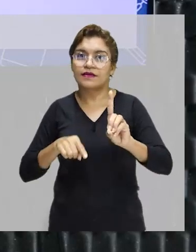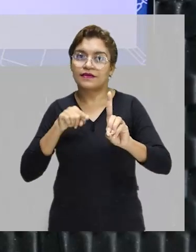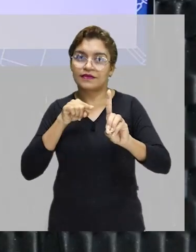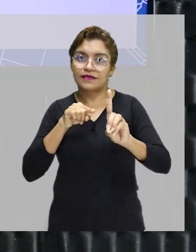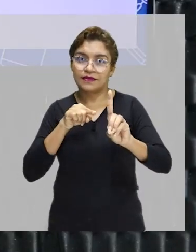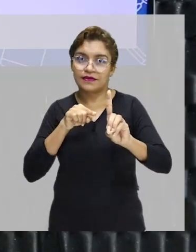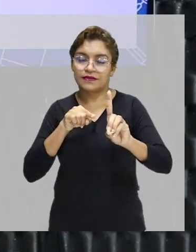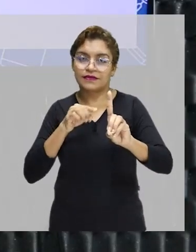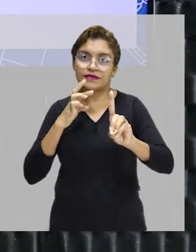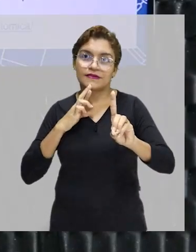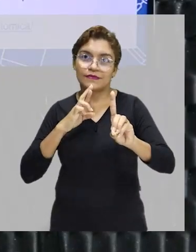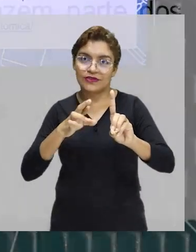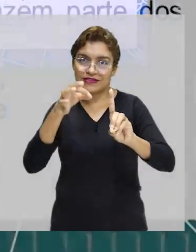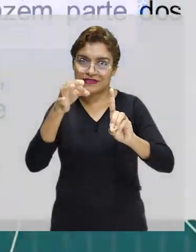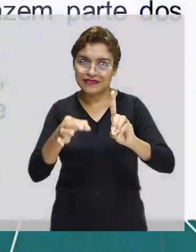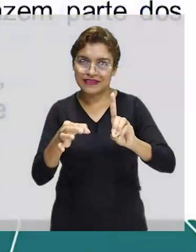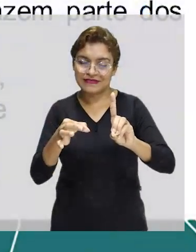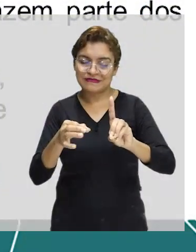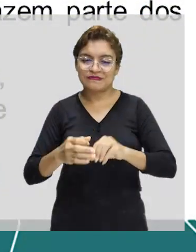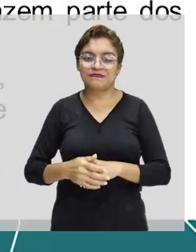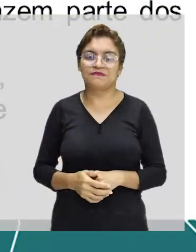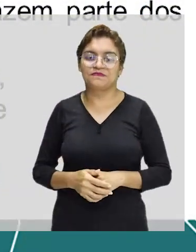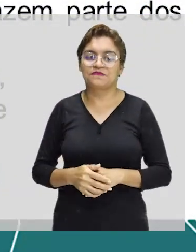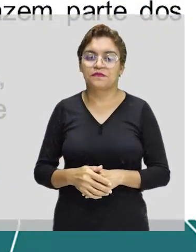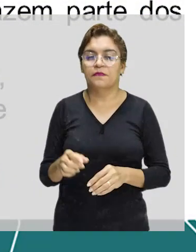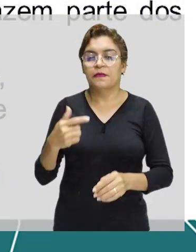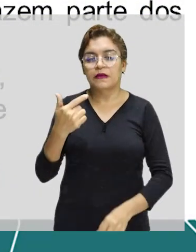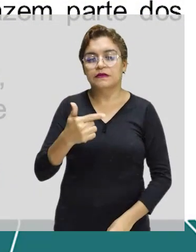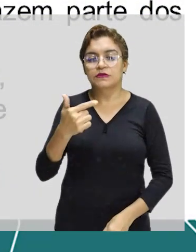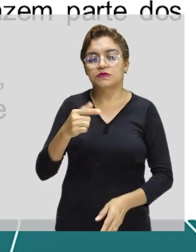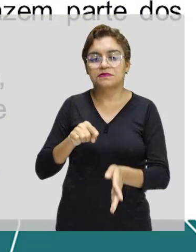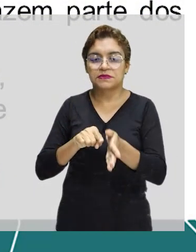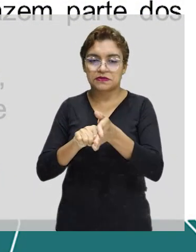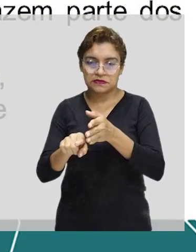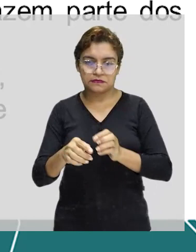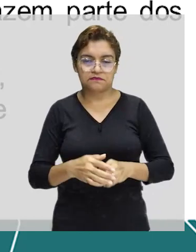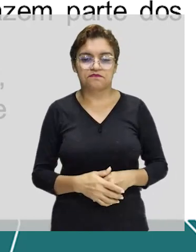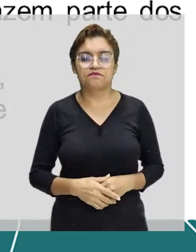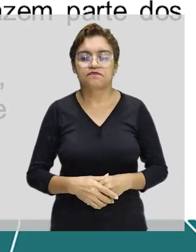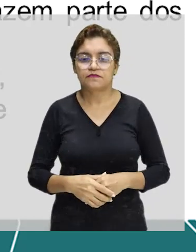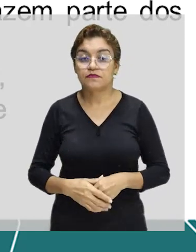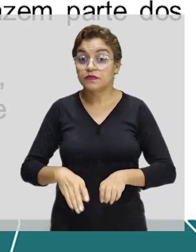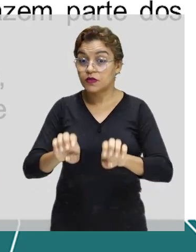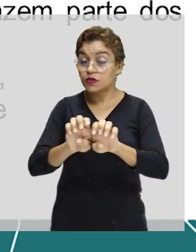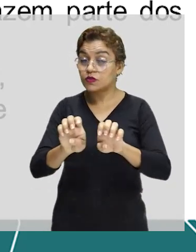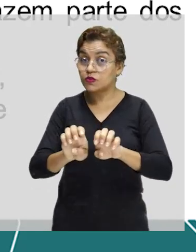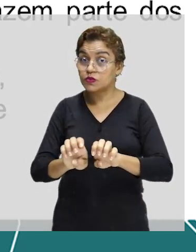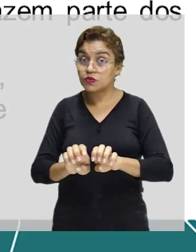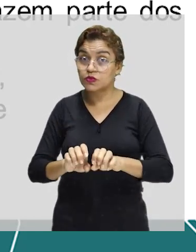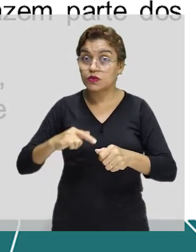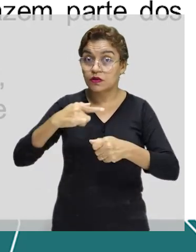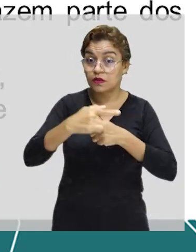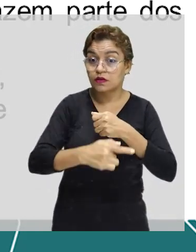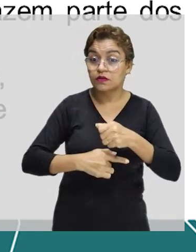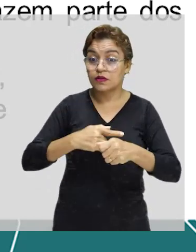letra D. Vamos para a segunda questão. A estrutura atômica é composta por três